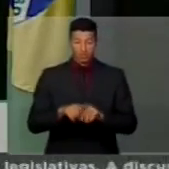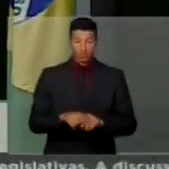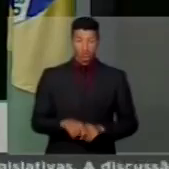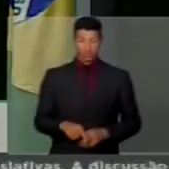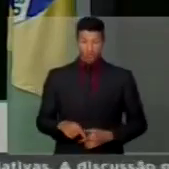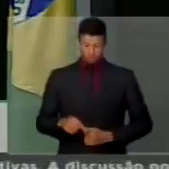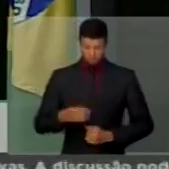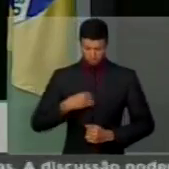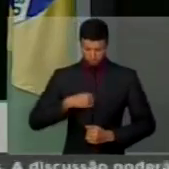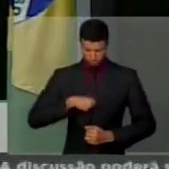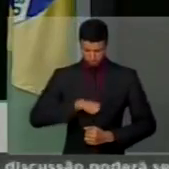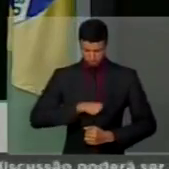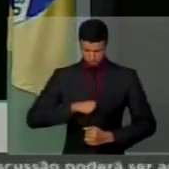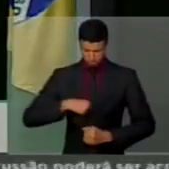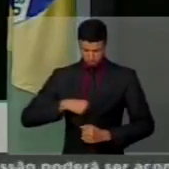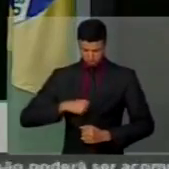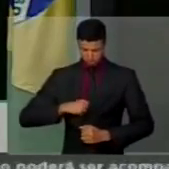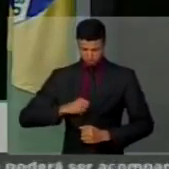uma...